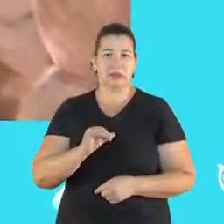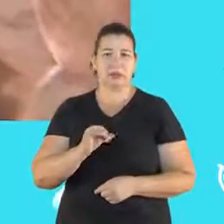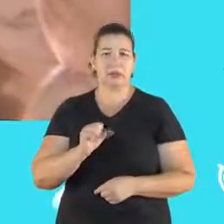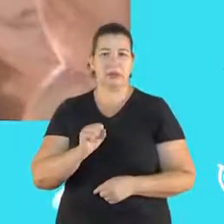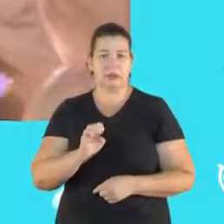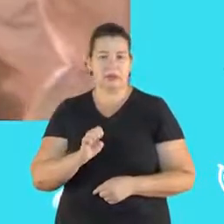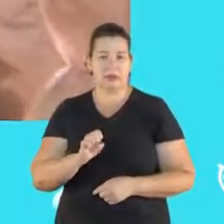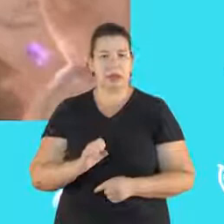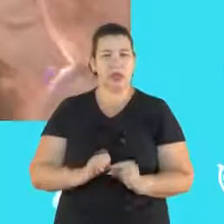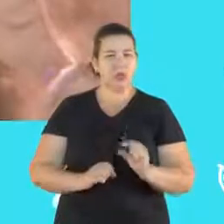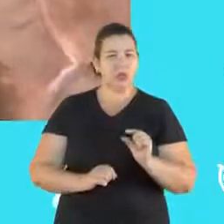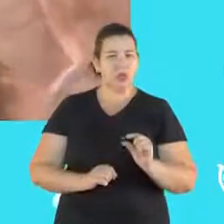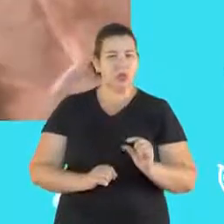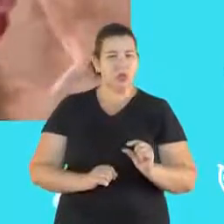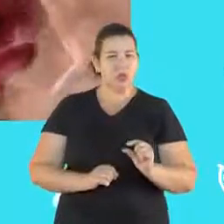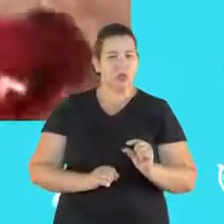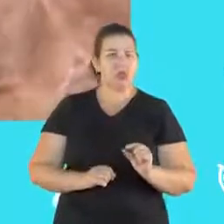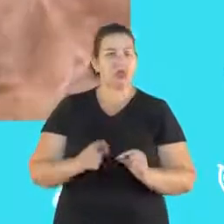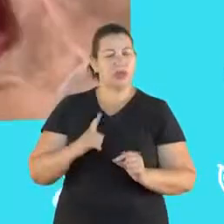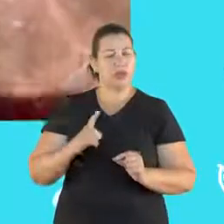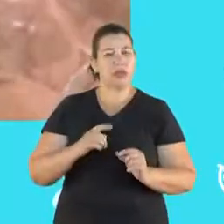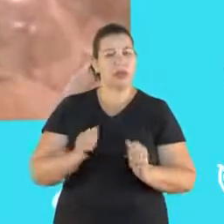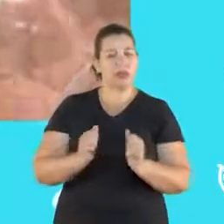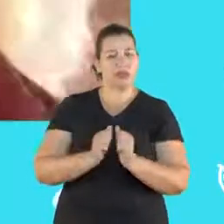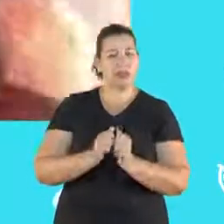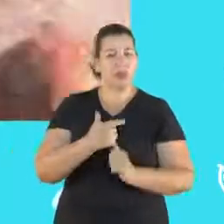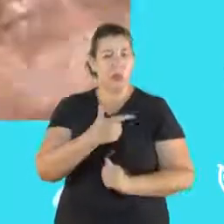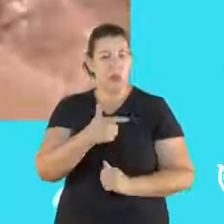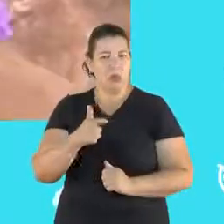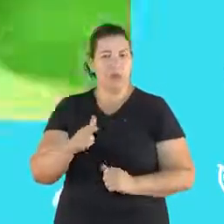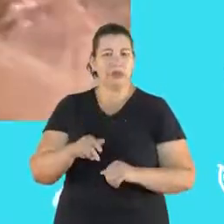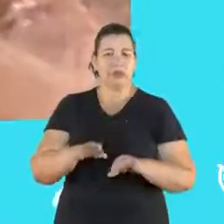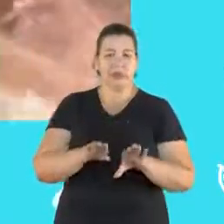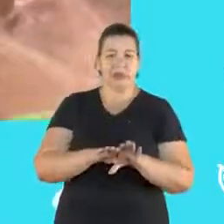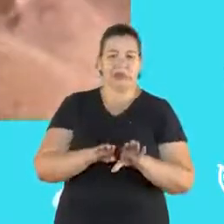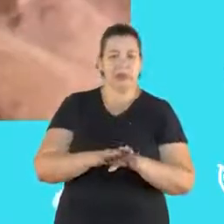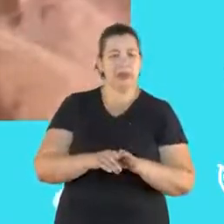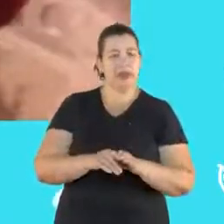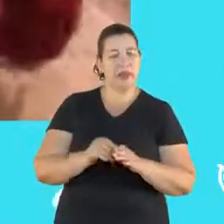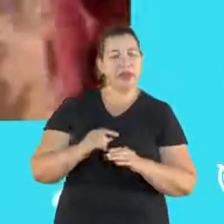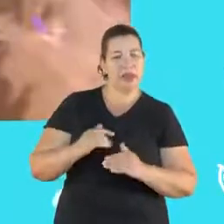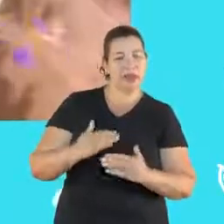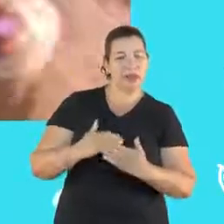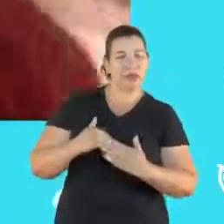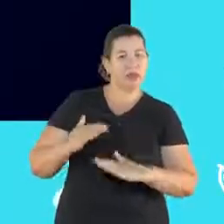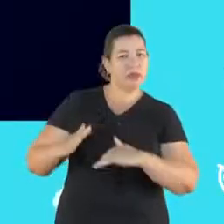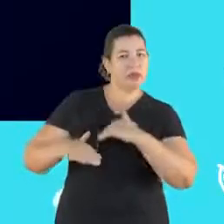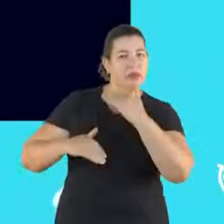outras glândulas e secreta vários hormônios, como o do crescimento e o tiroestimulante.